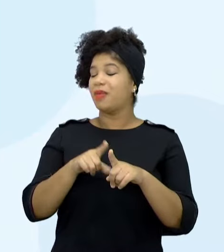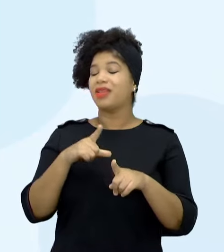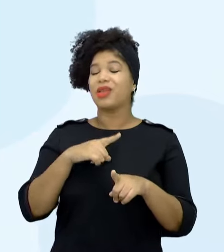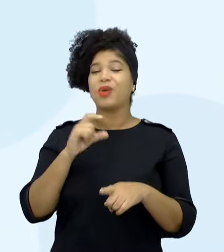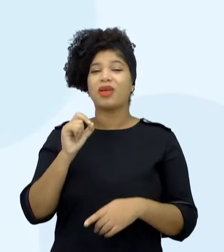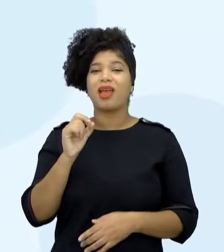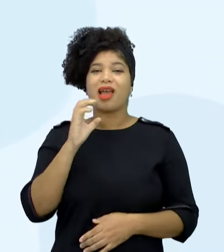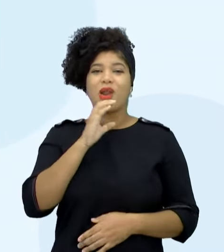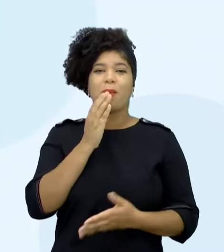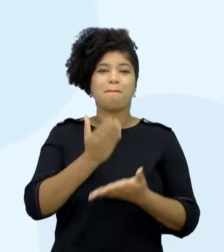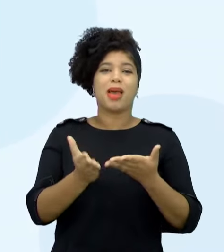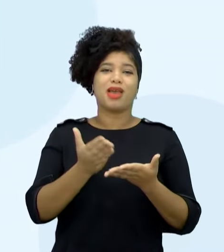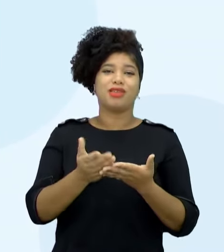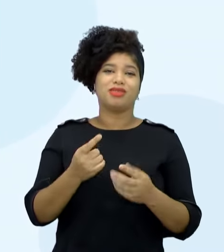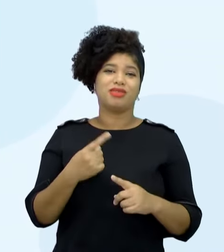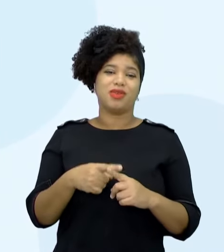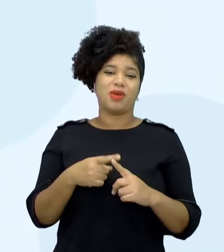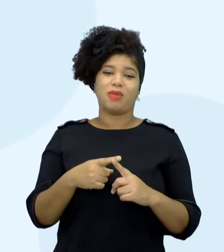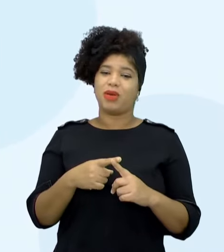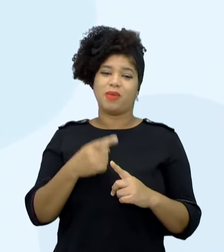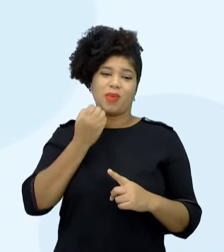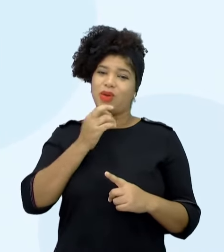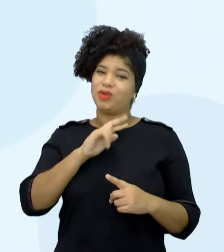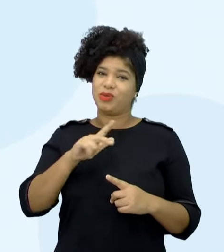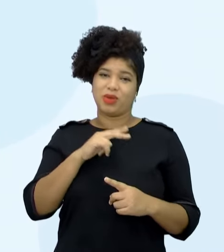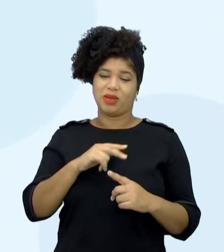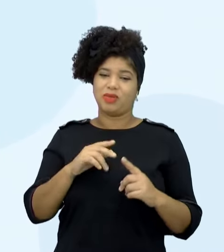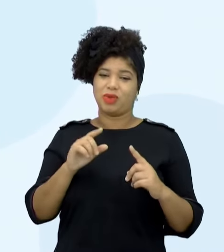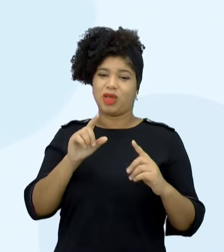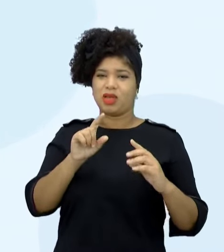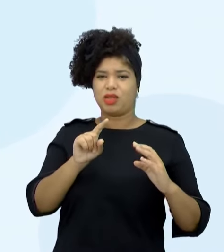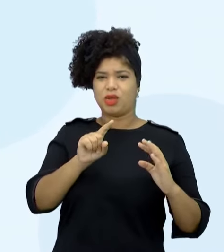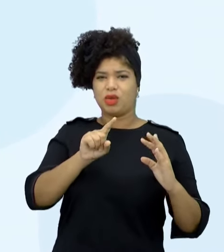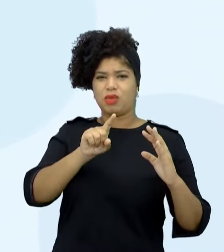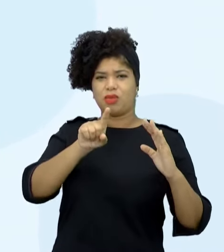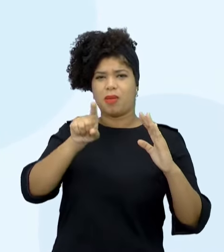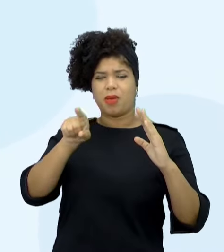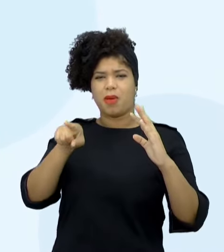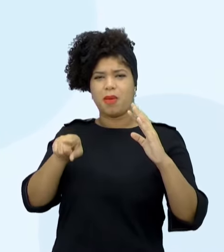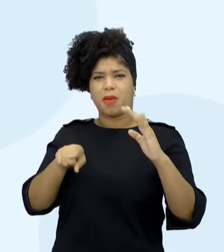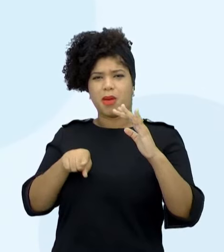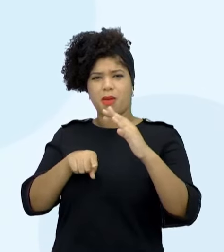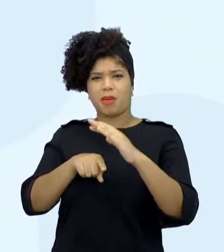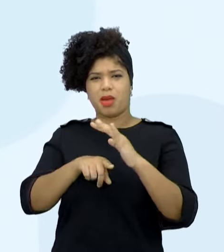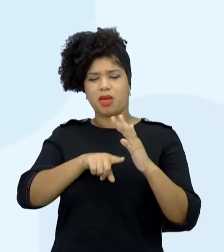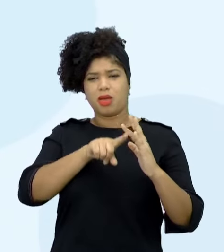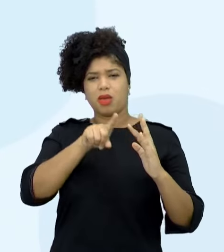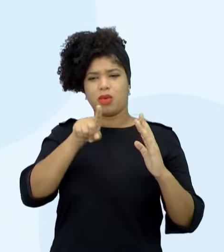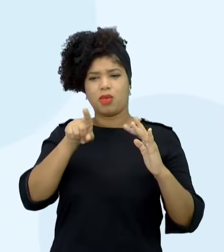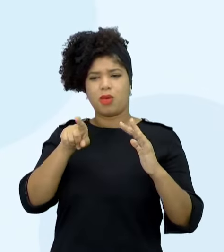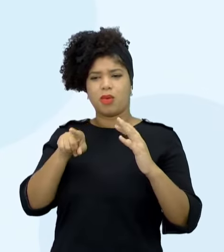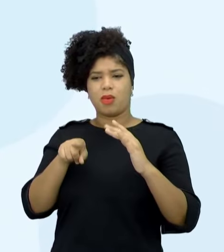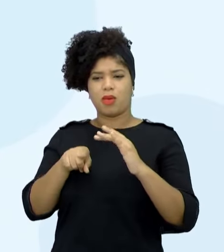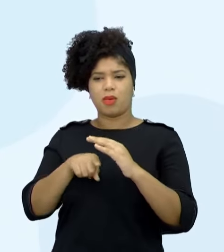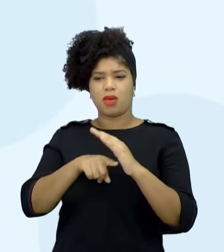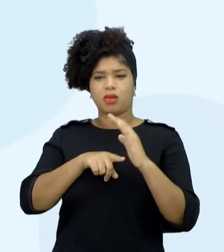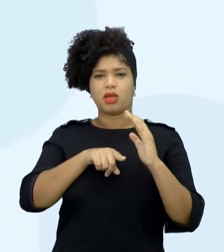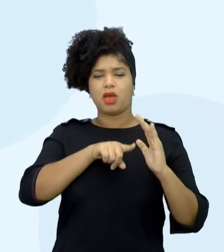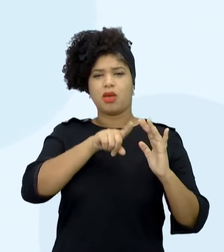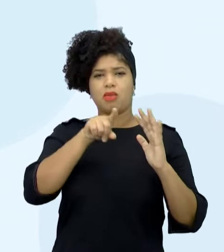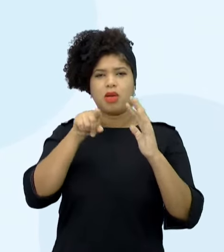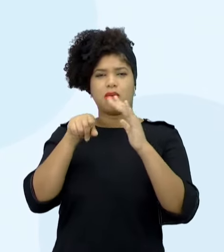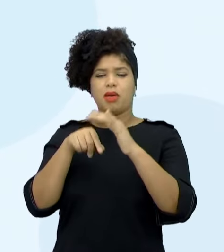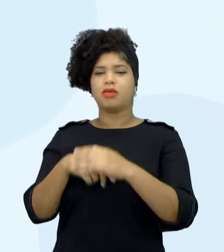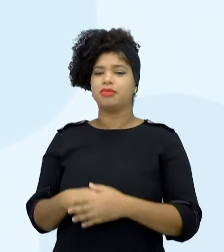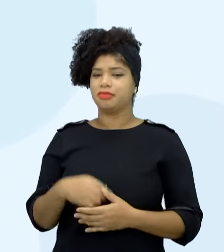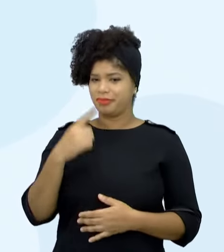Eu perco muito calor nessa máquina não é boa não. Era isso que a gente precisava analisar aí dentro das condições que